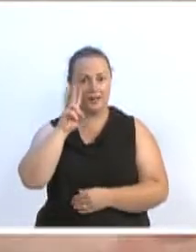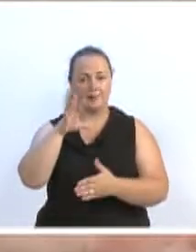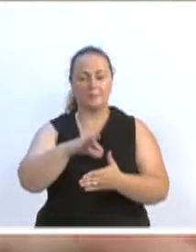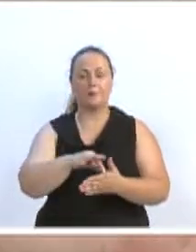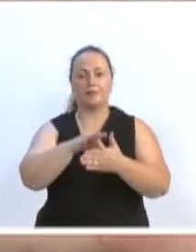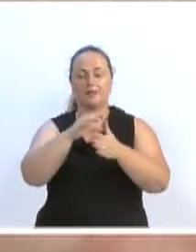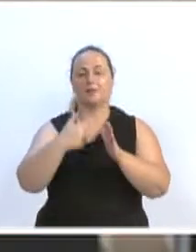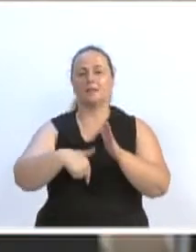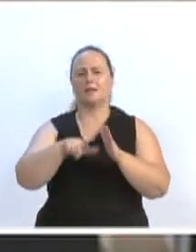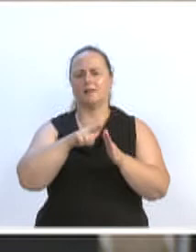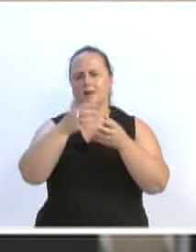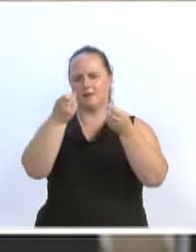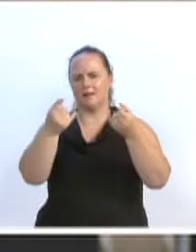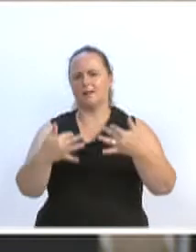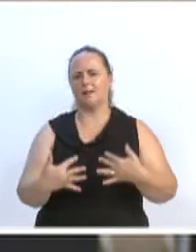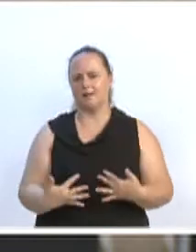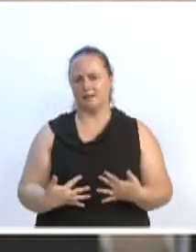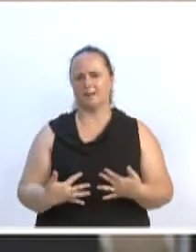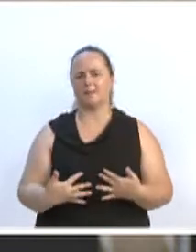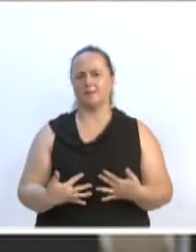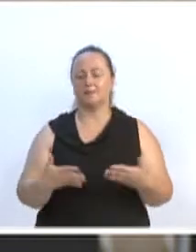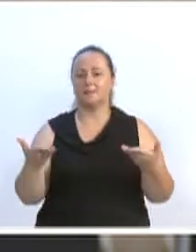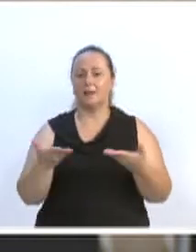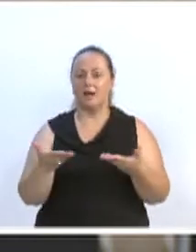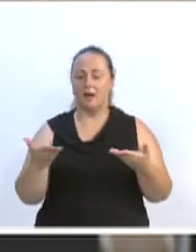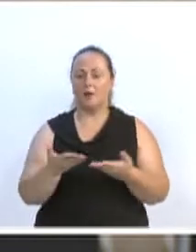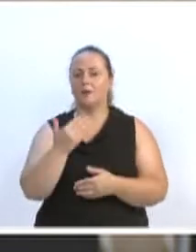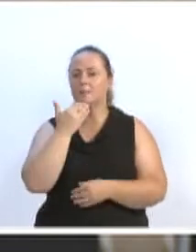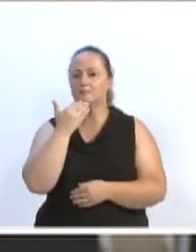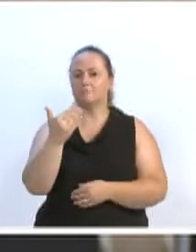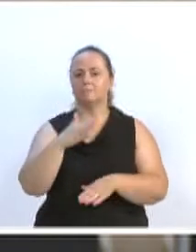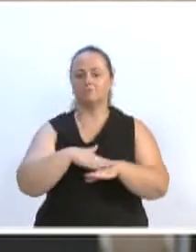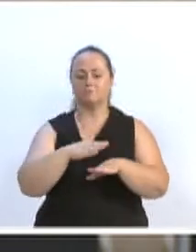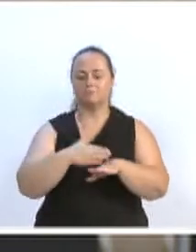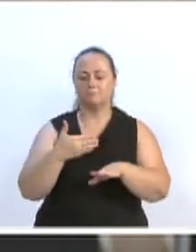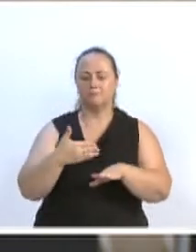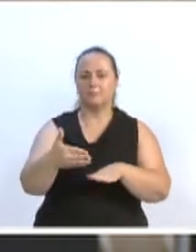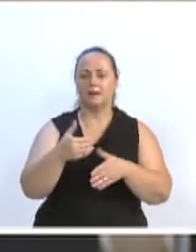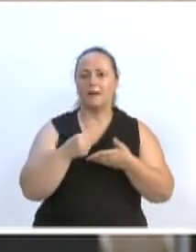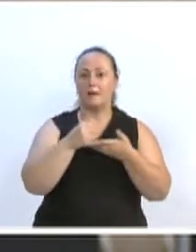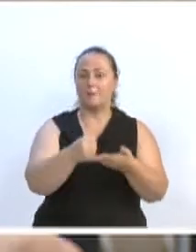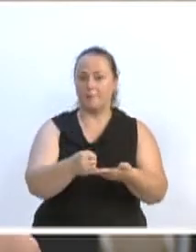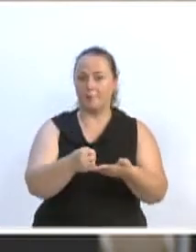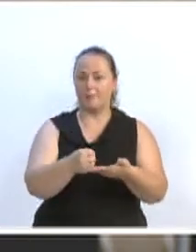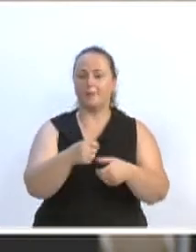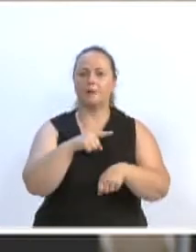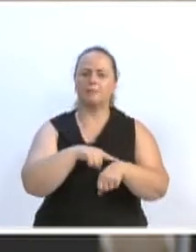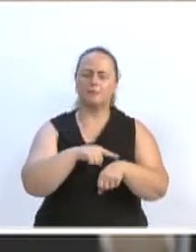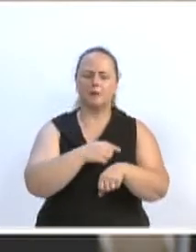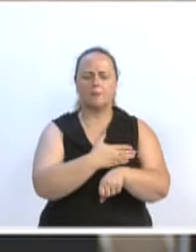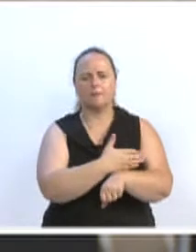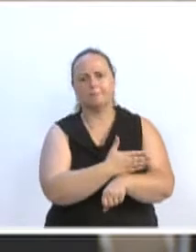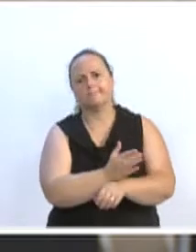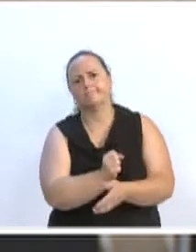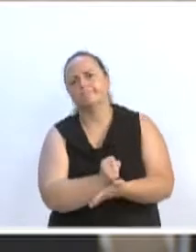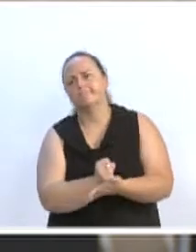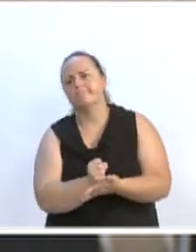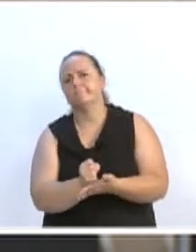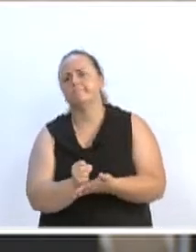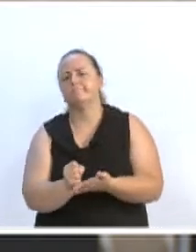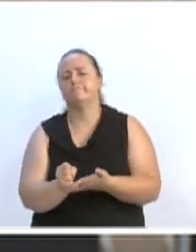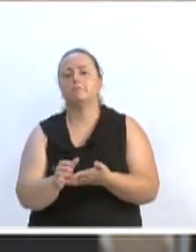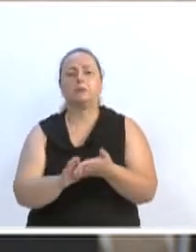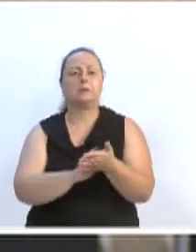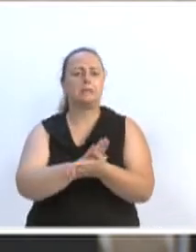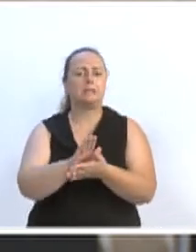isso ainda no ano passado agora estamos aí pedindo apoio do atual líder do governo nem o tempo está passando e nada veio para esta